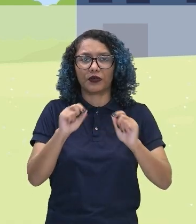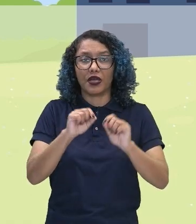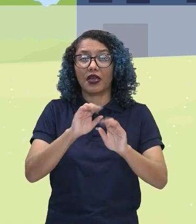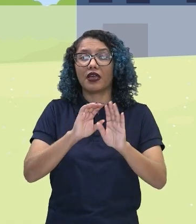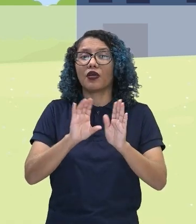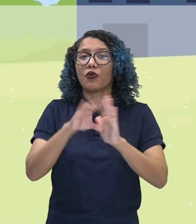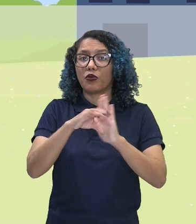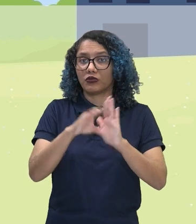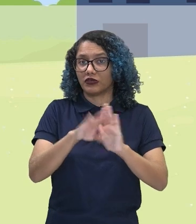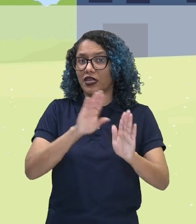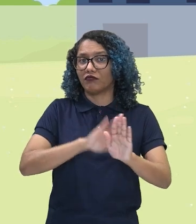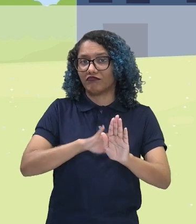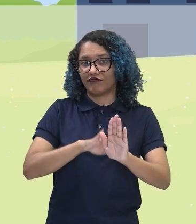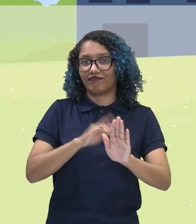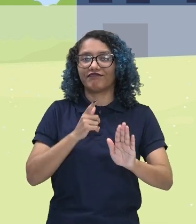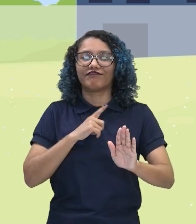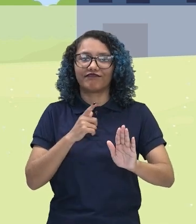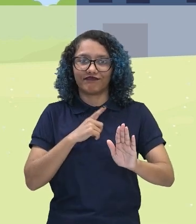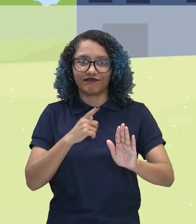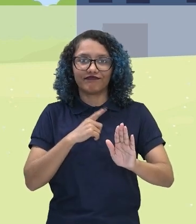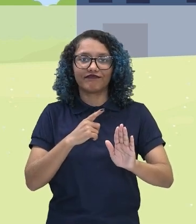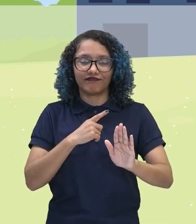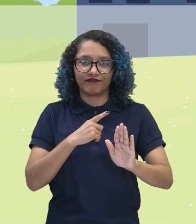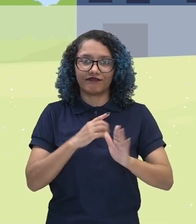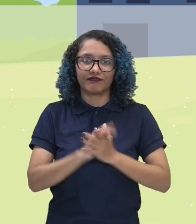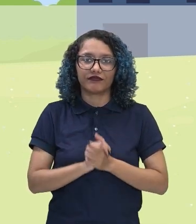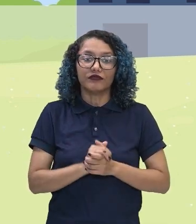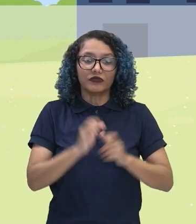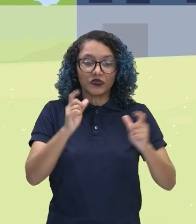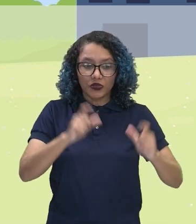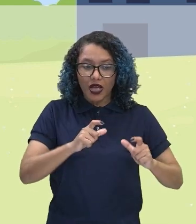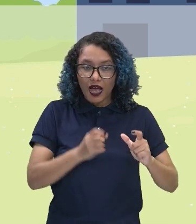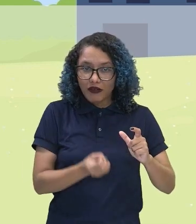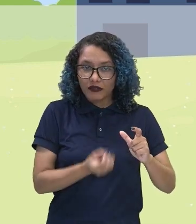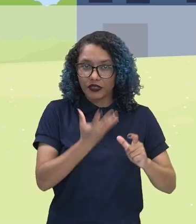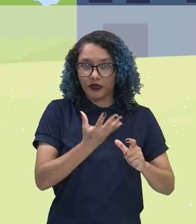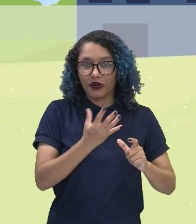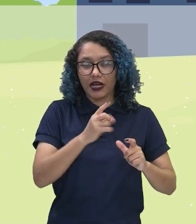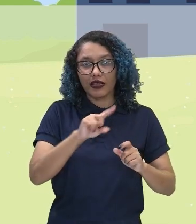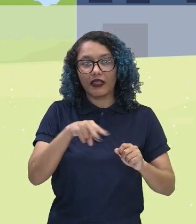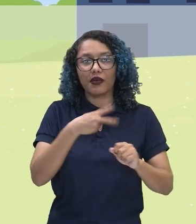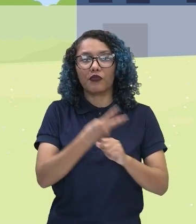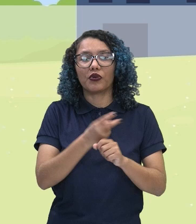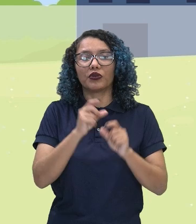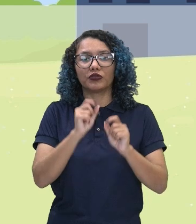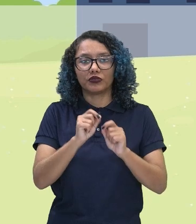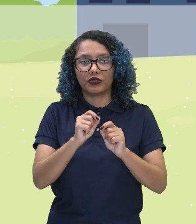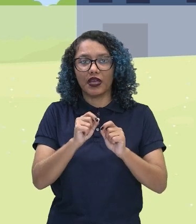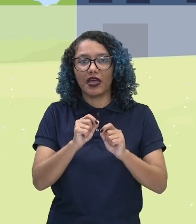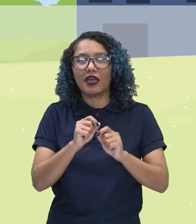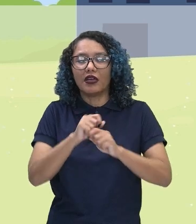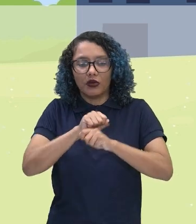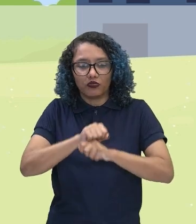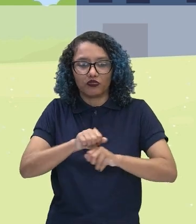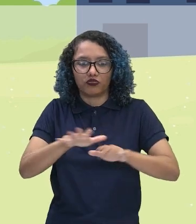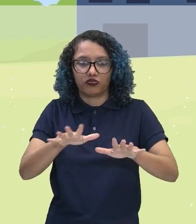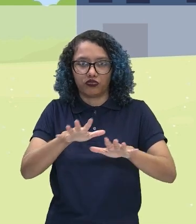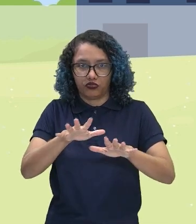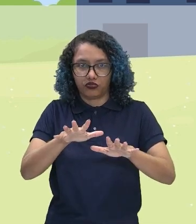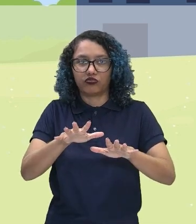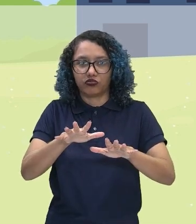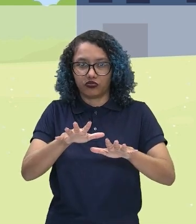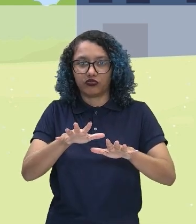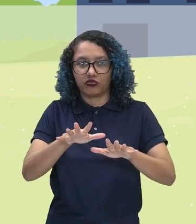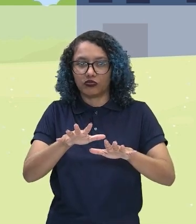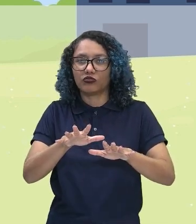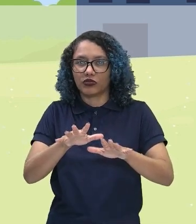disso, Que existiu ali uma fonte que gerou, depois essa energia elétrica será transmitida, ela chegará